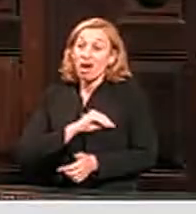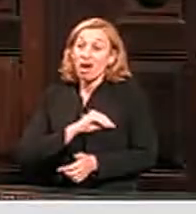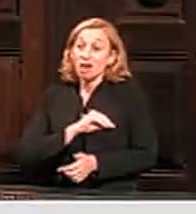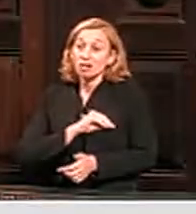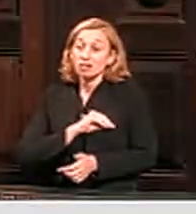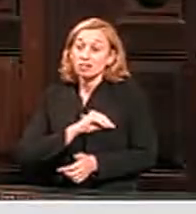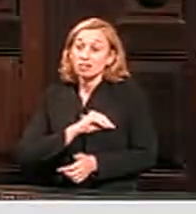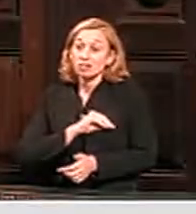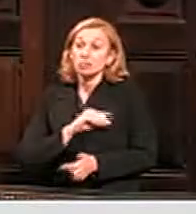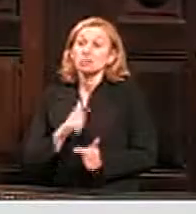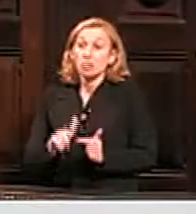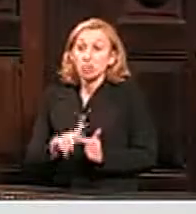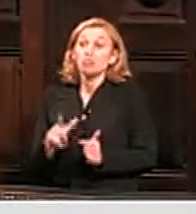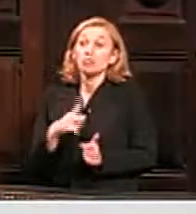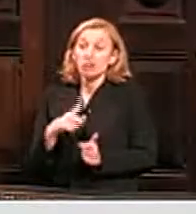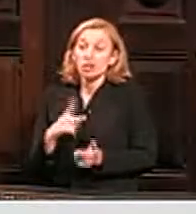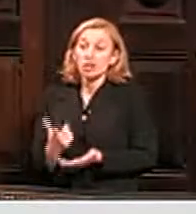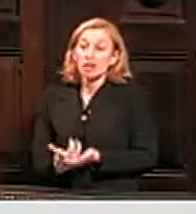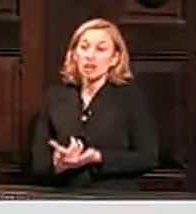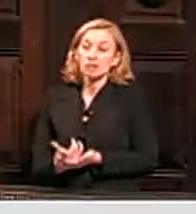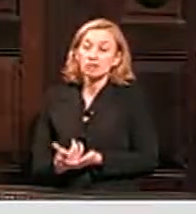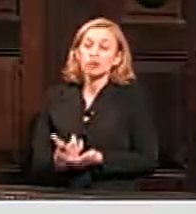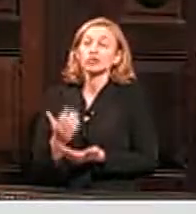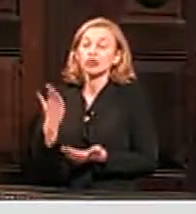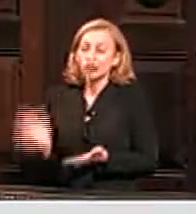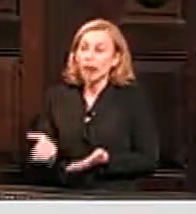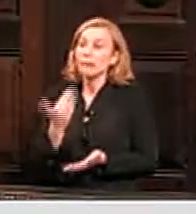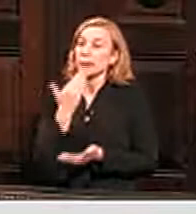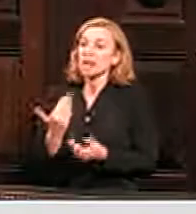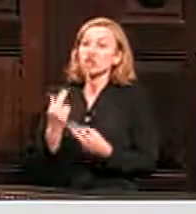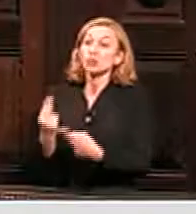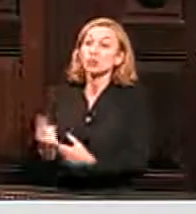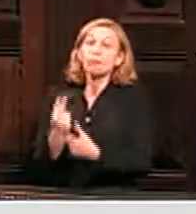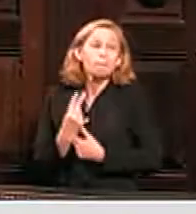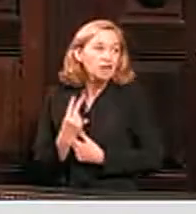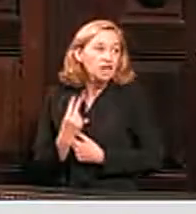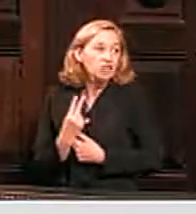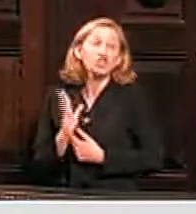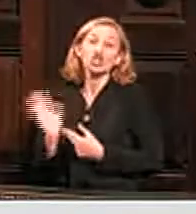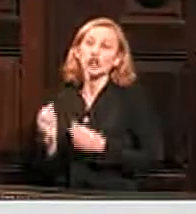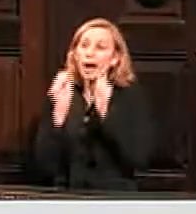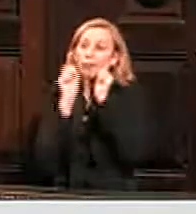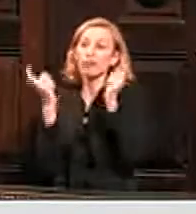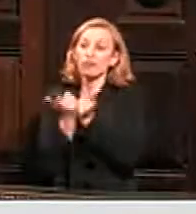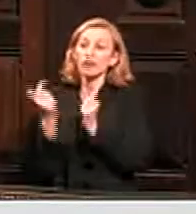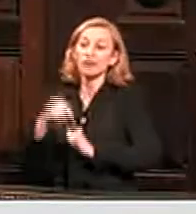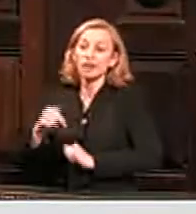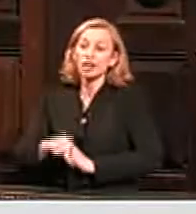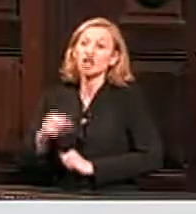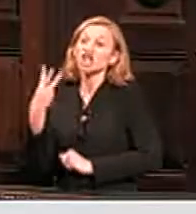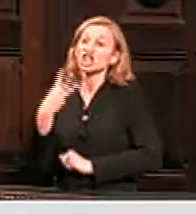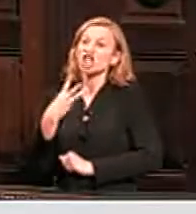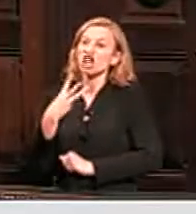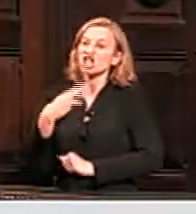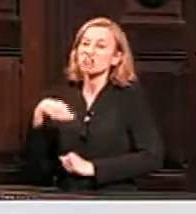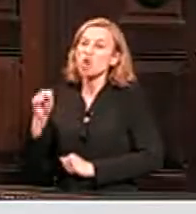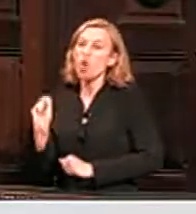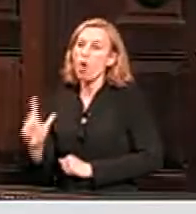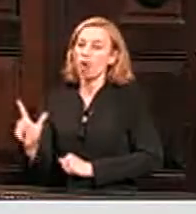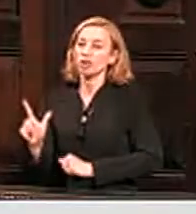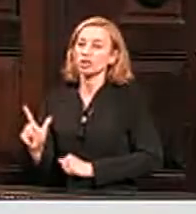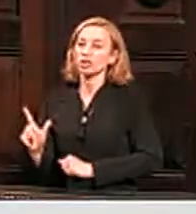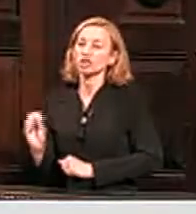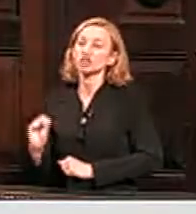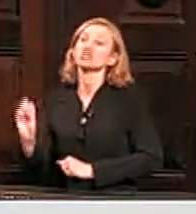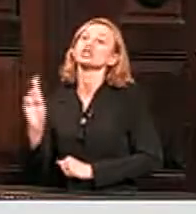suas dívidas. Acabou de pegar um empréstimo, de aprovar nessa casa um empréstimo de 3 bilhões de reais para